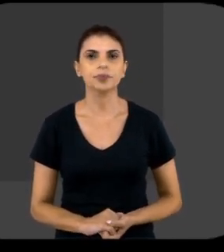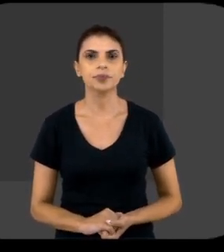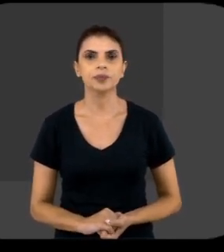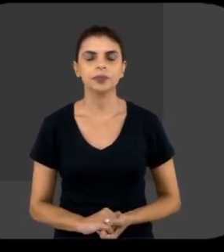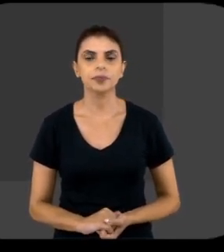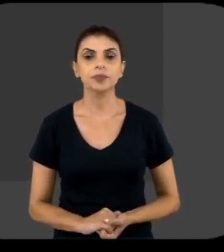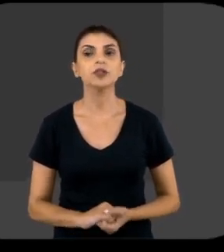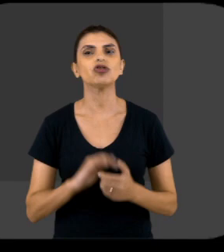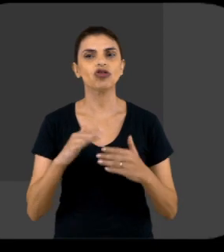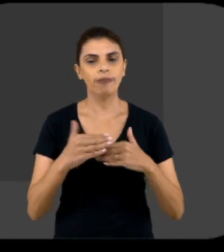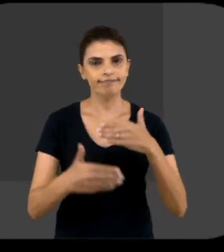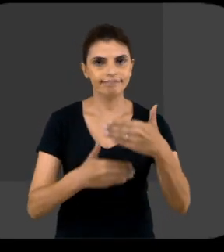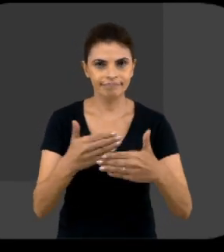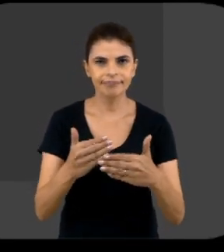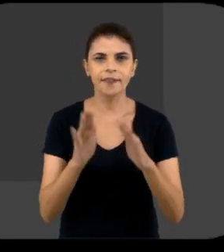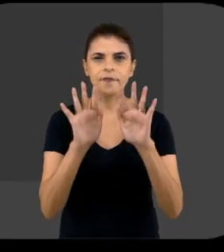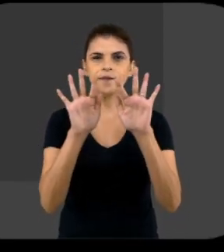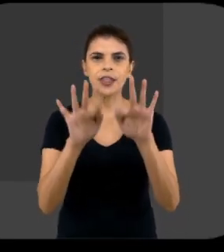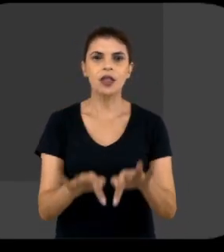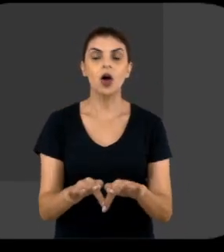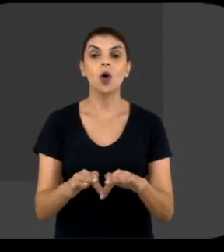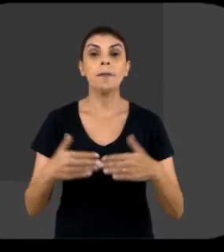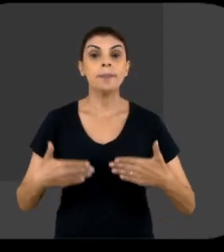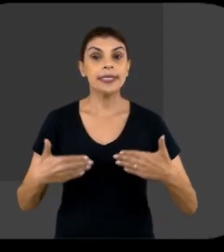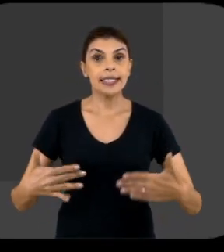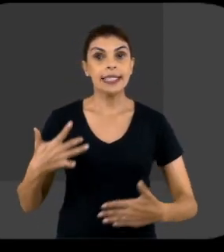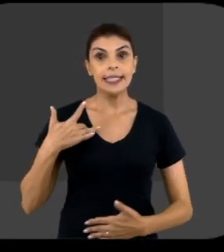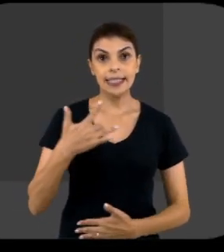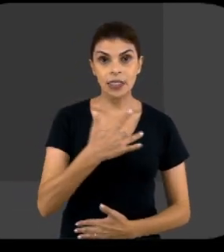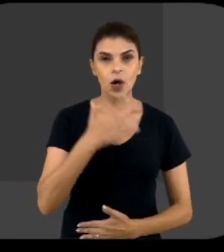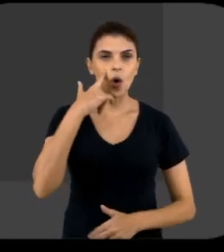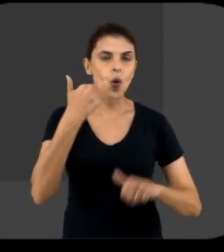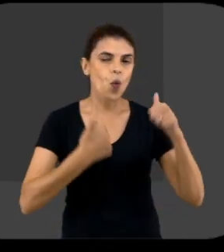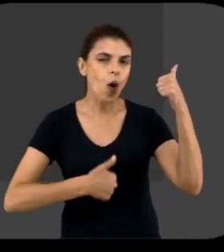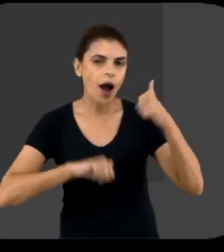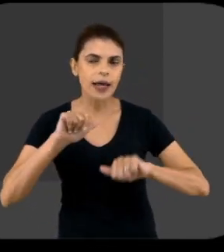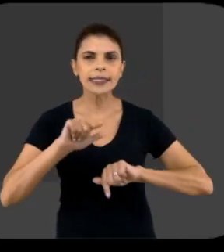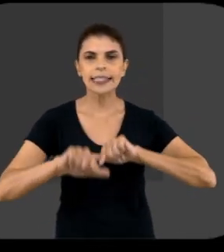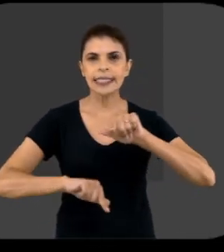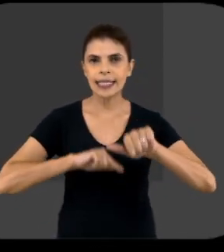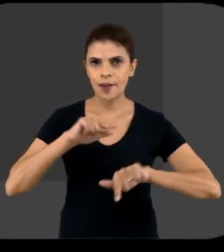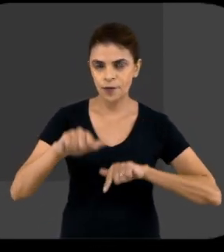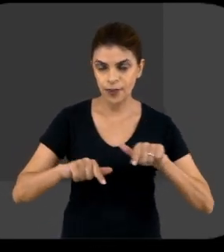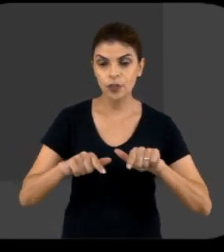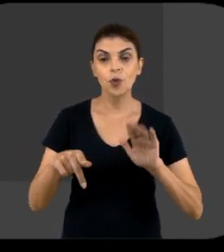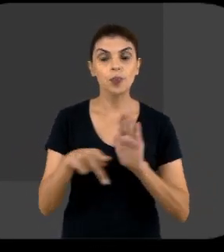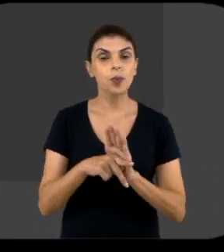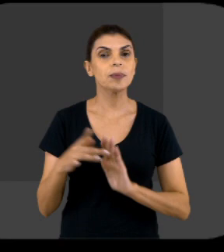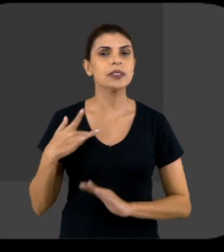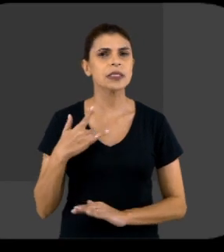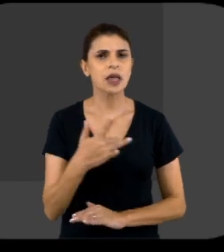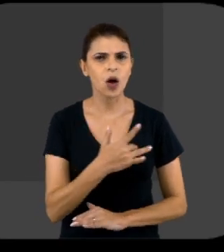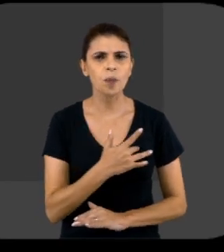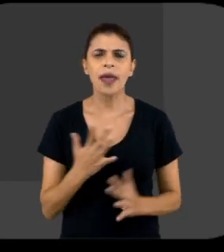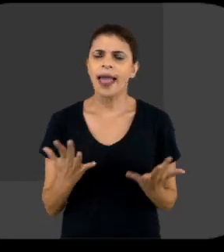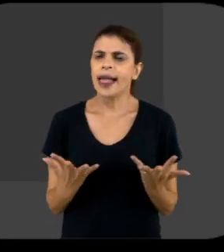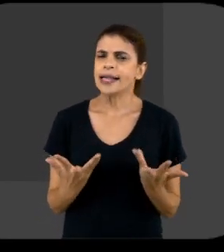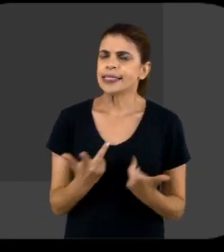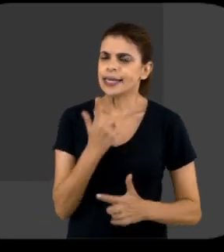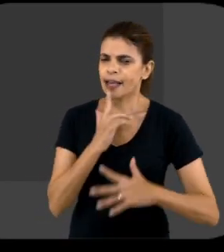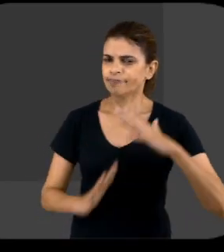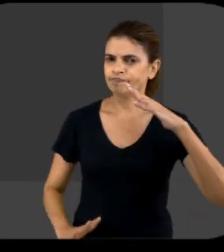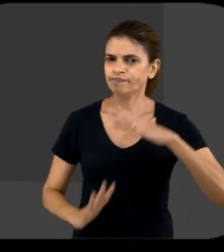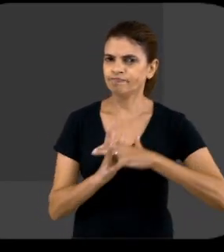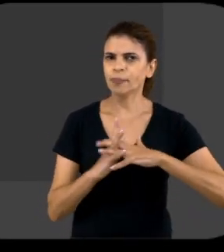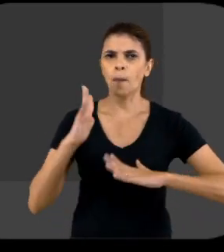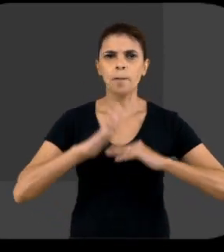Já indo para o fechamento, o Ministério da Saúde ele define qualidade dos serviços de saúde como alto nível de